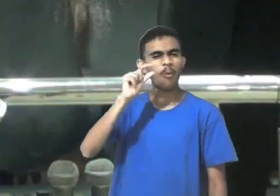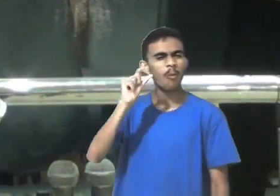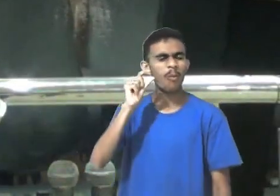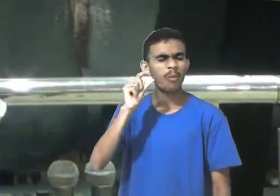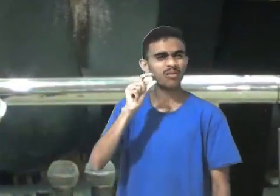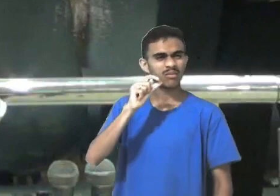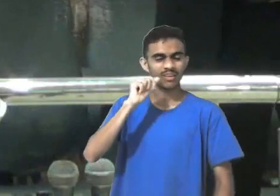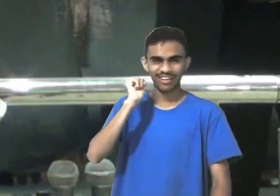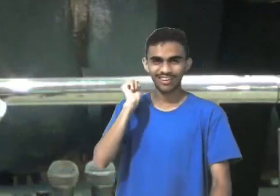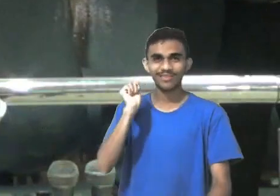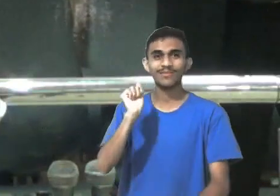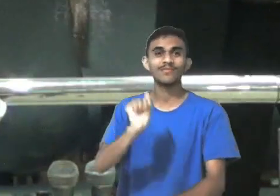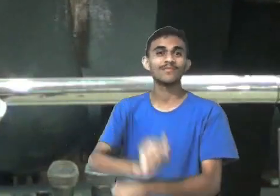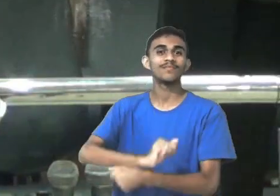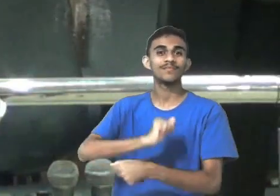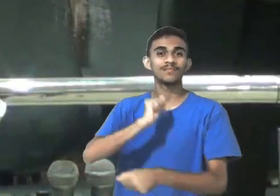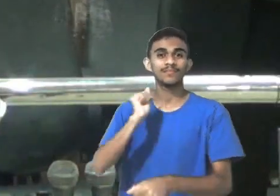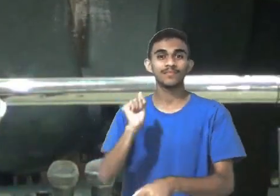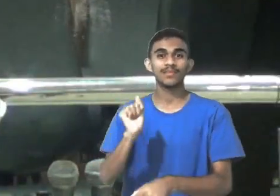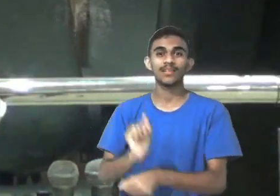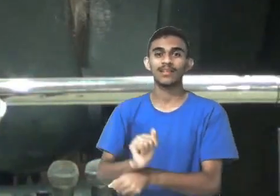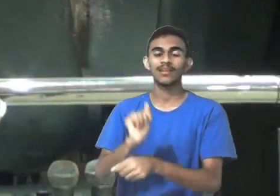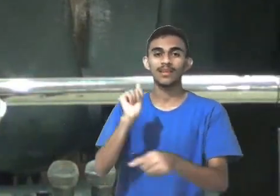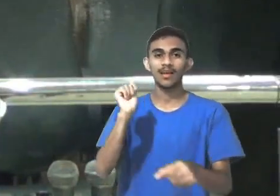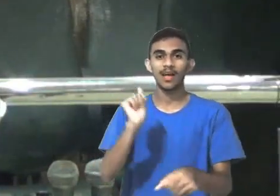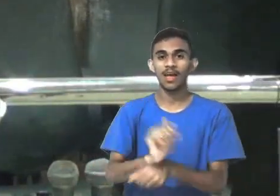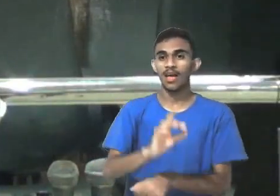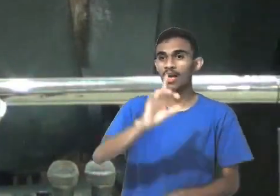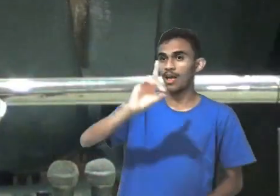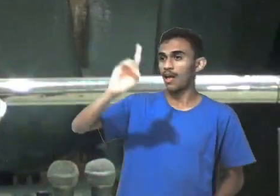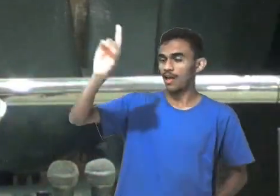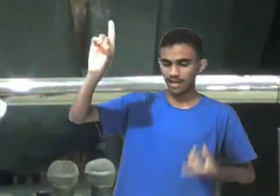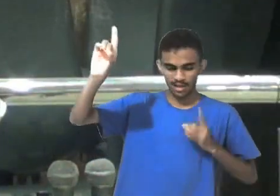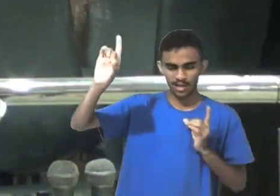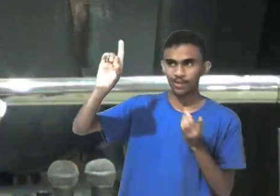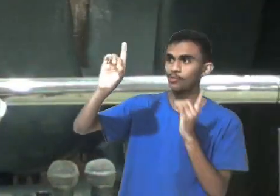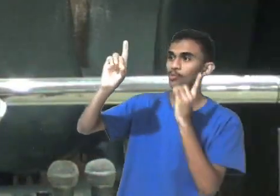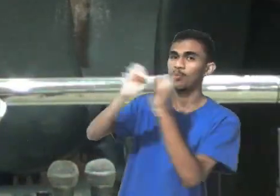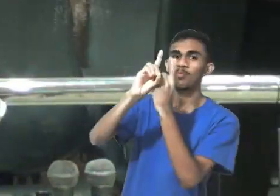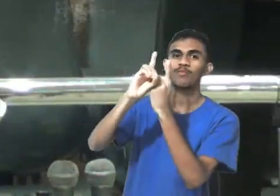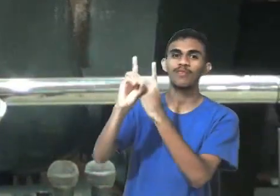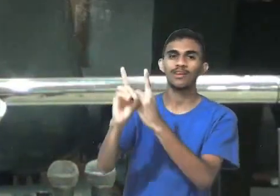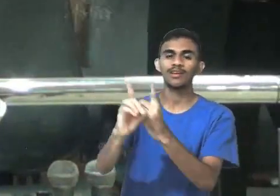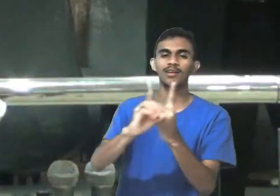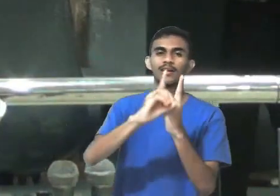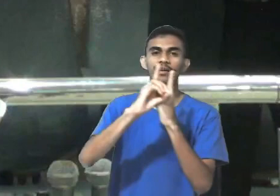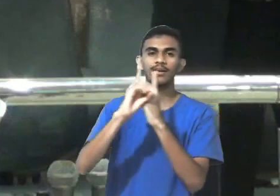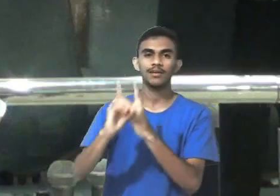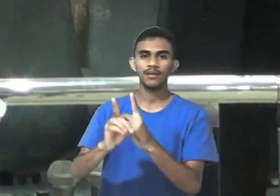ainda mais um pouquinho e o